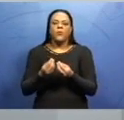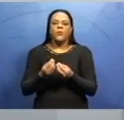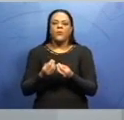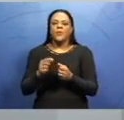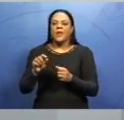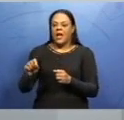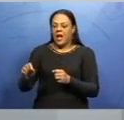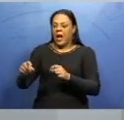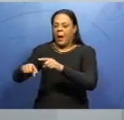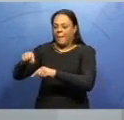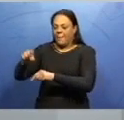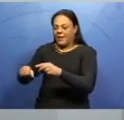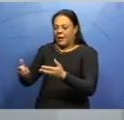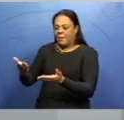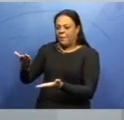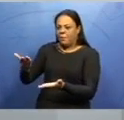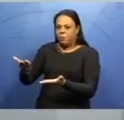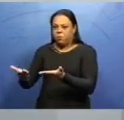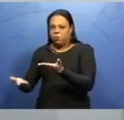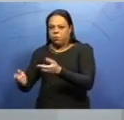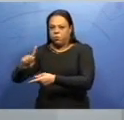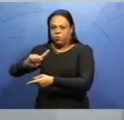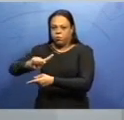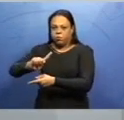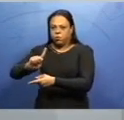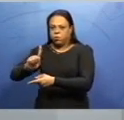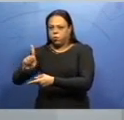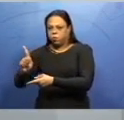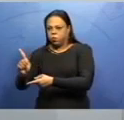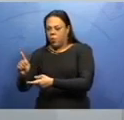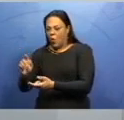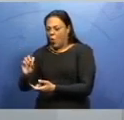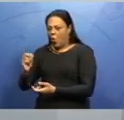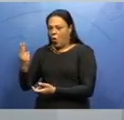Sim, através da balança.